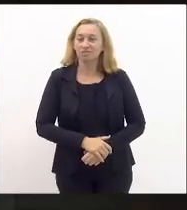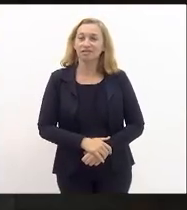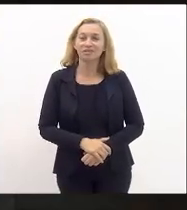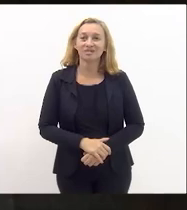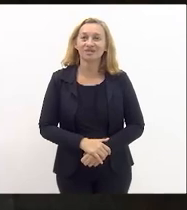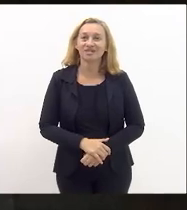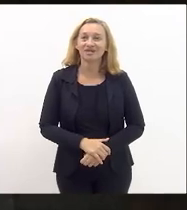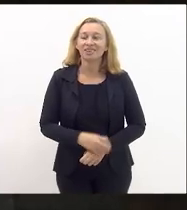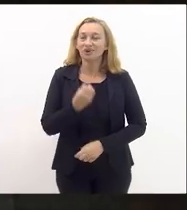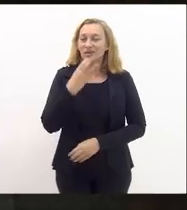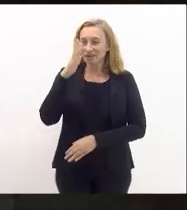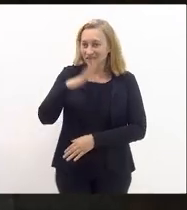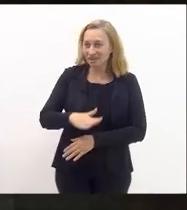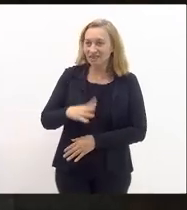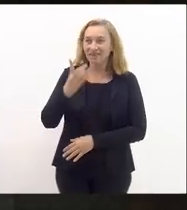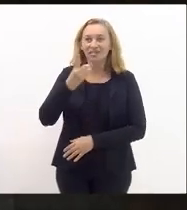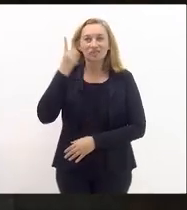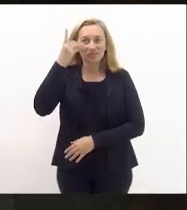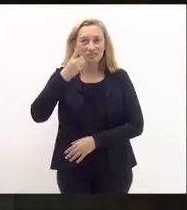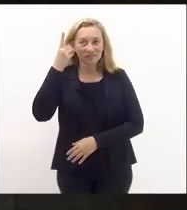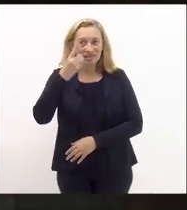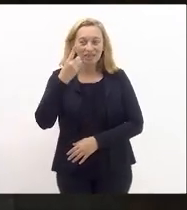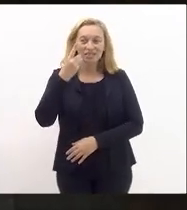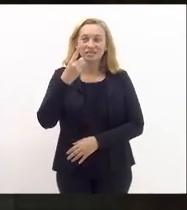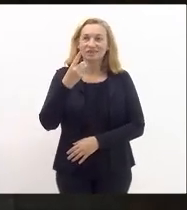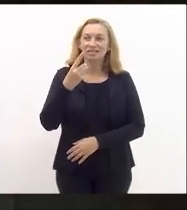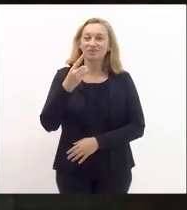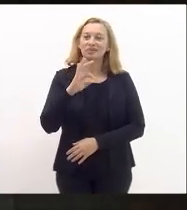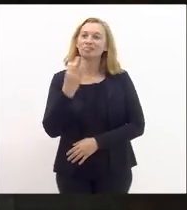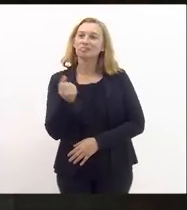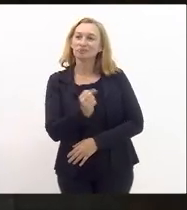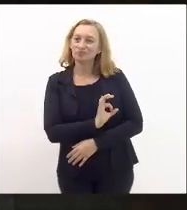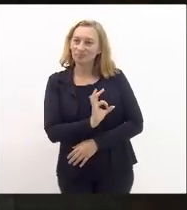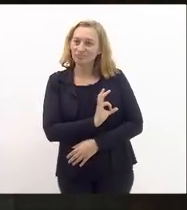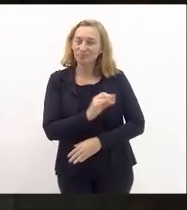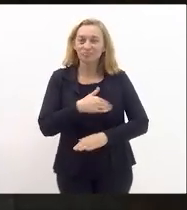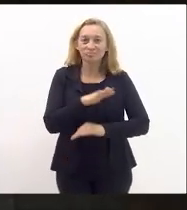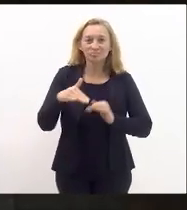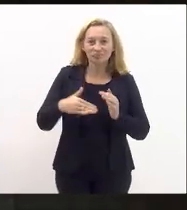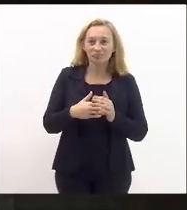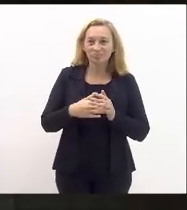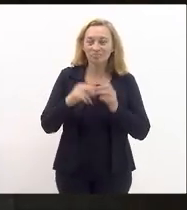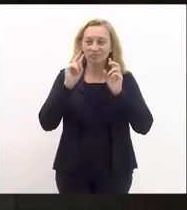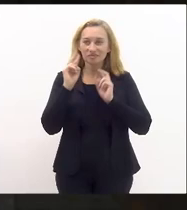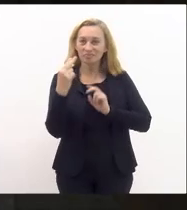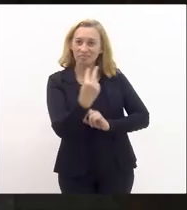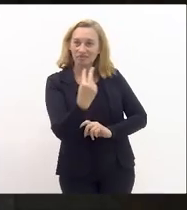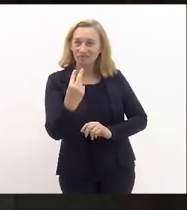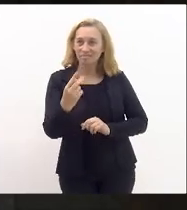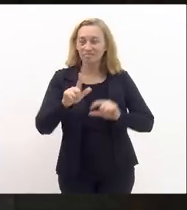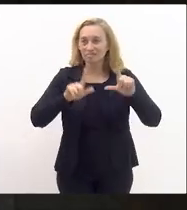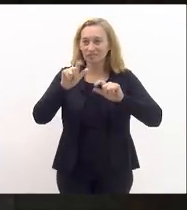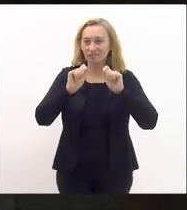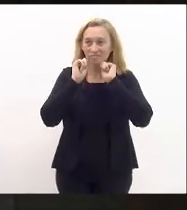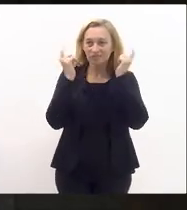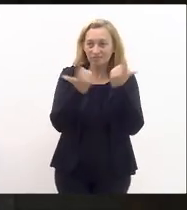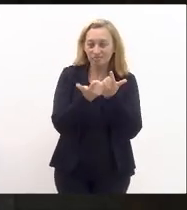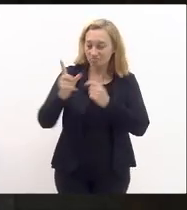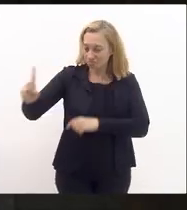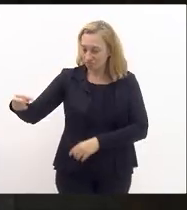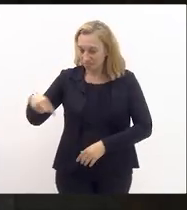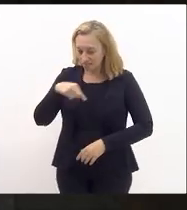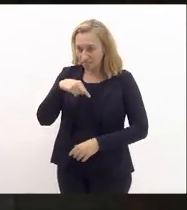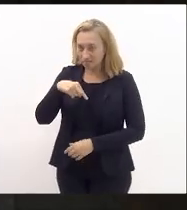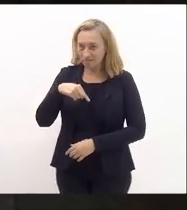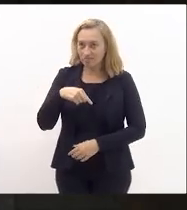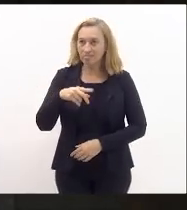Boa tarde, deputada Marta Rocha. Boa tarde a todas e todos que me assistem pela TV Alerj. Hoje eu venho ao plenário